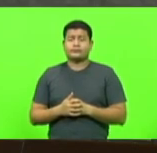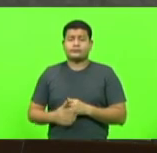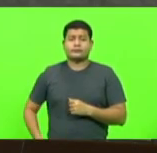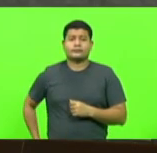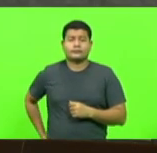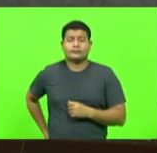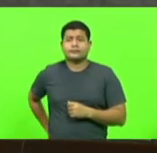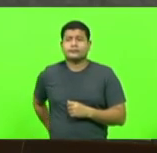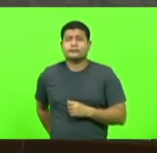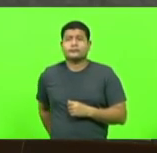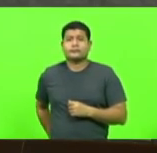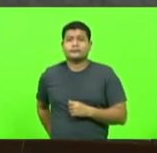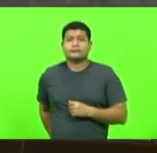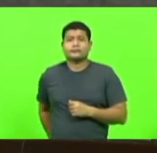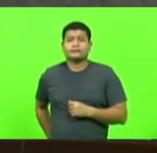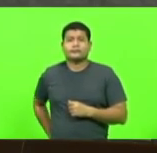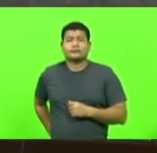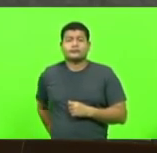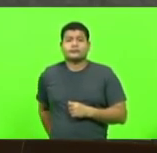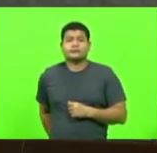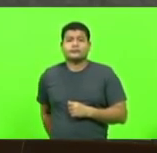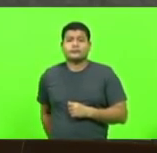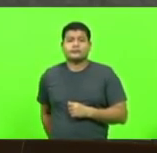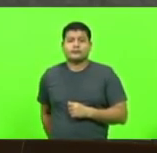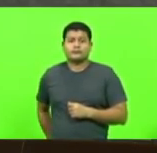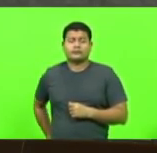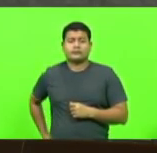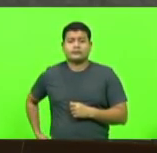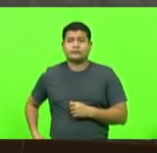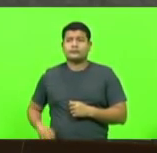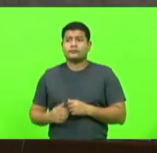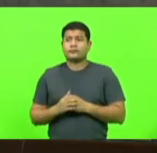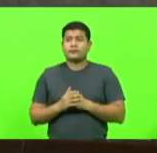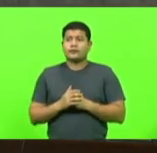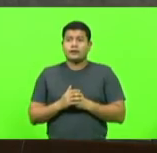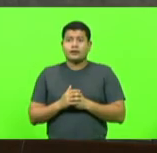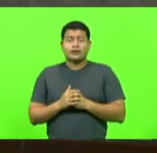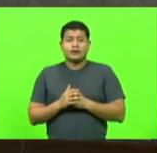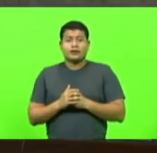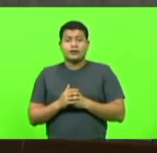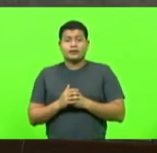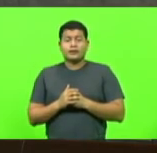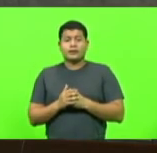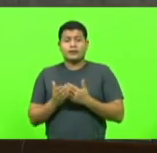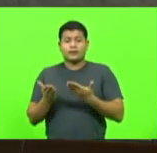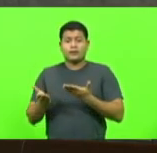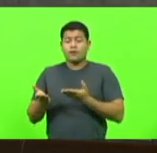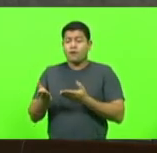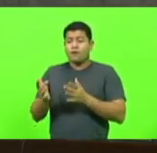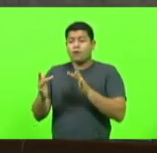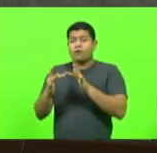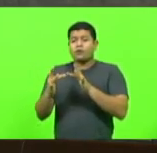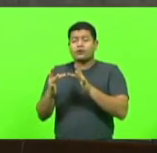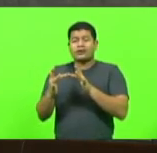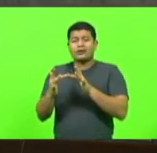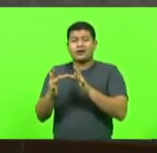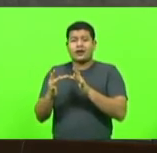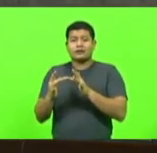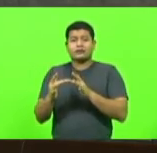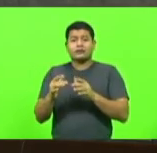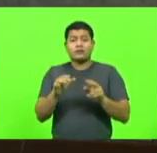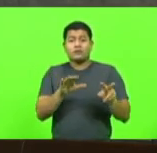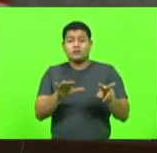Né? Mal dá para ter um vínculo com esse paciente, e isso uma vez por semana, que é o mesmo